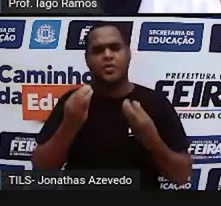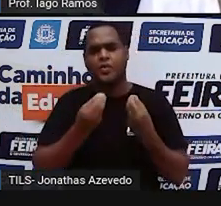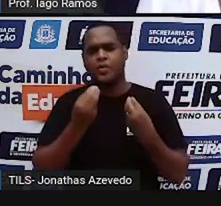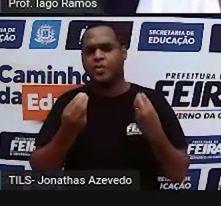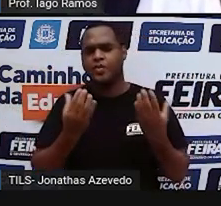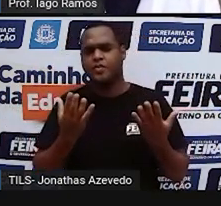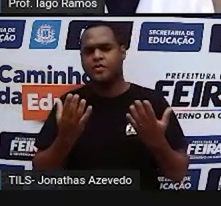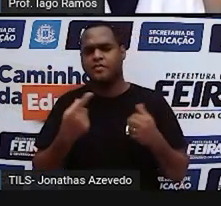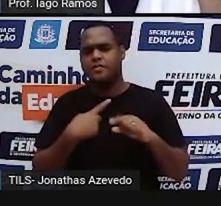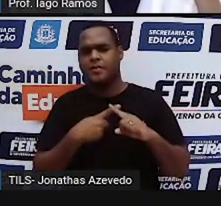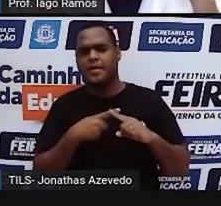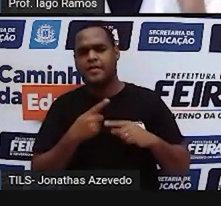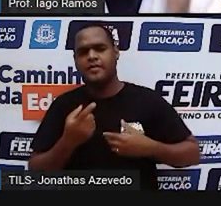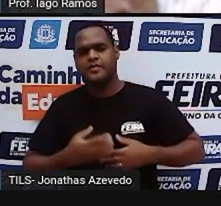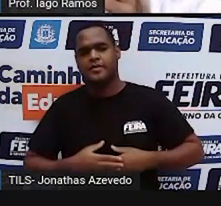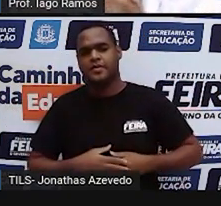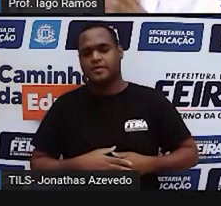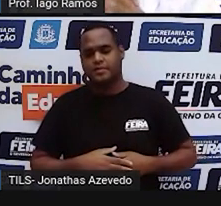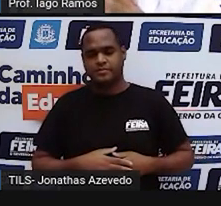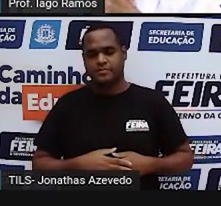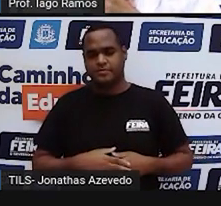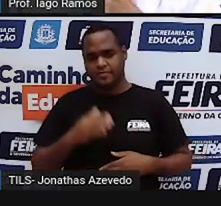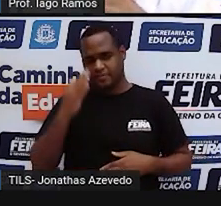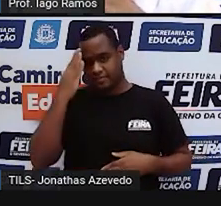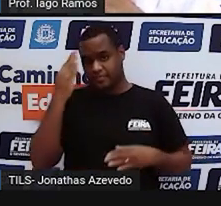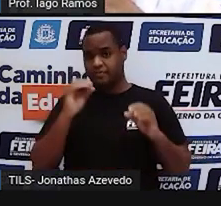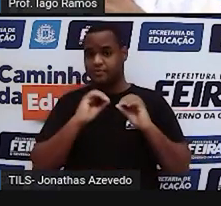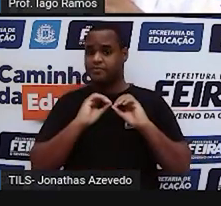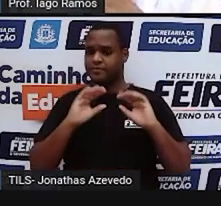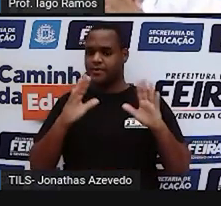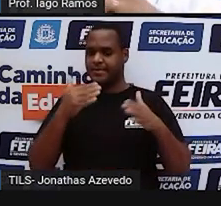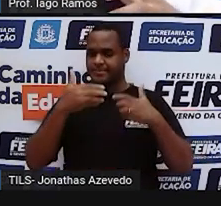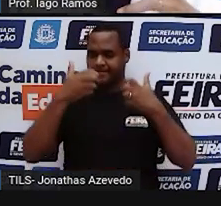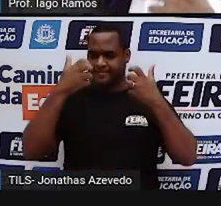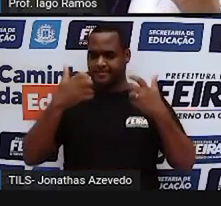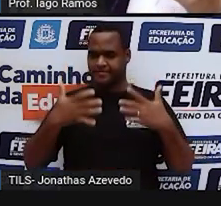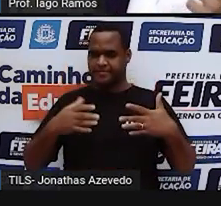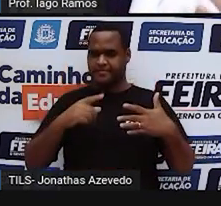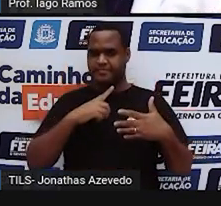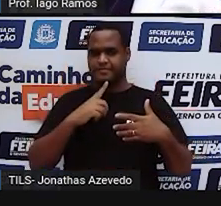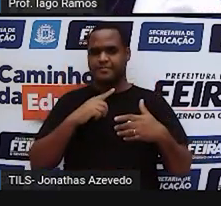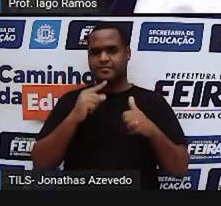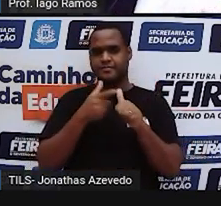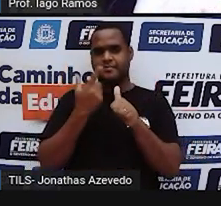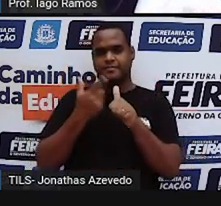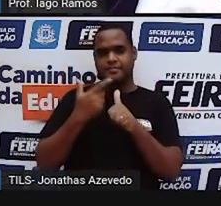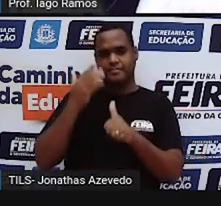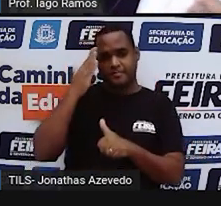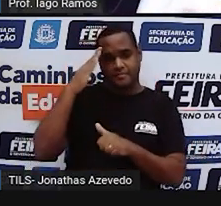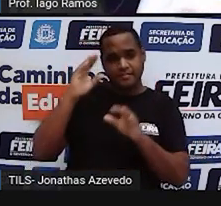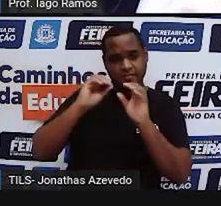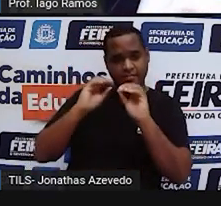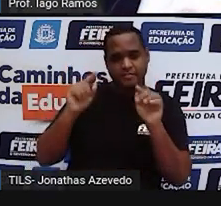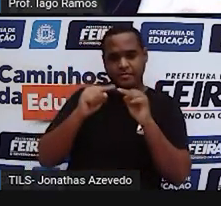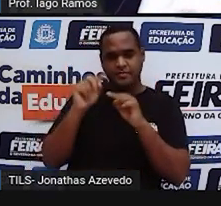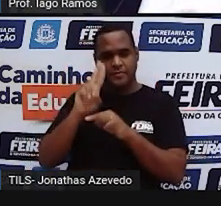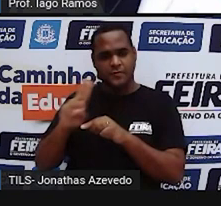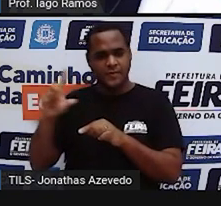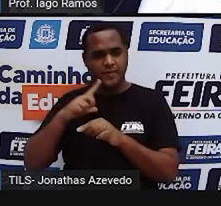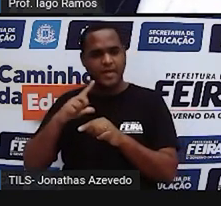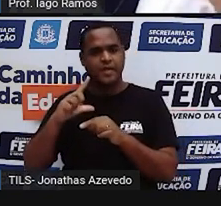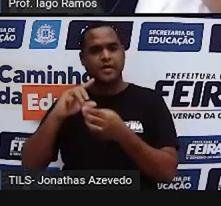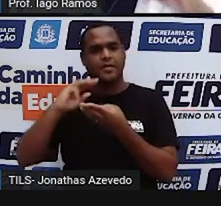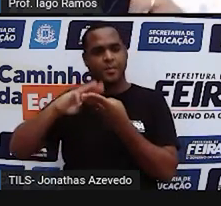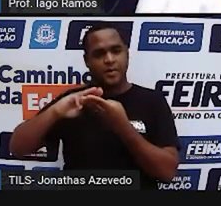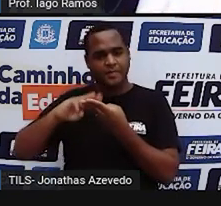Como assim e a gente vai entender o porquê que isso vai certo faz a gente vai entender isso usando a parte da